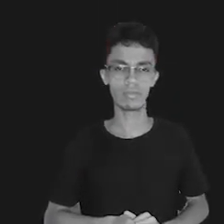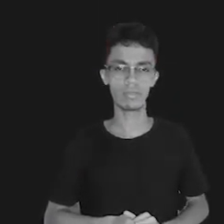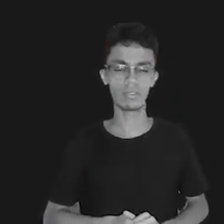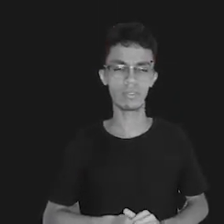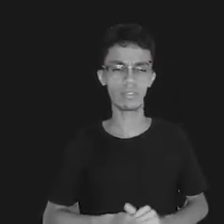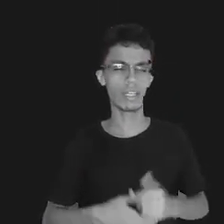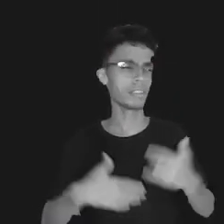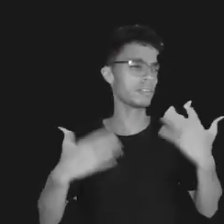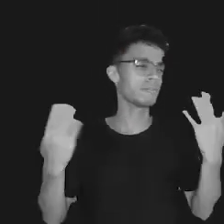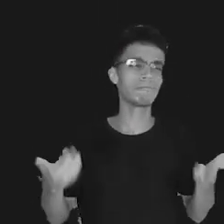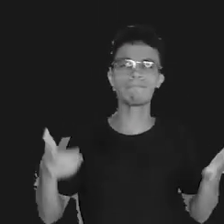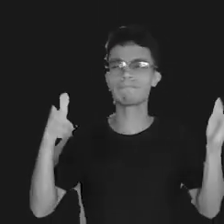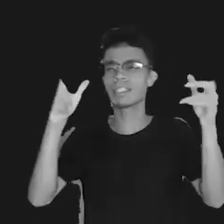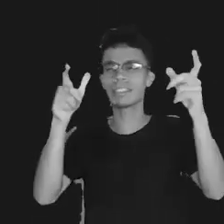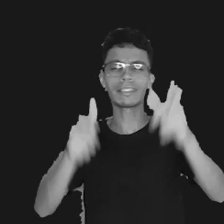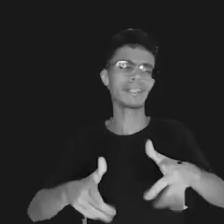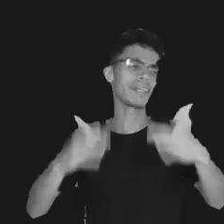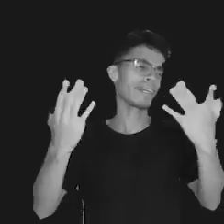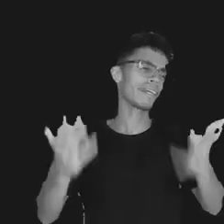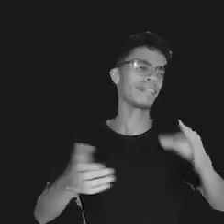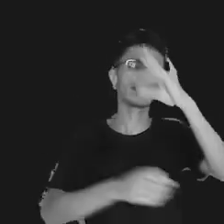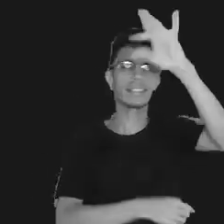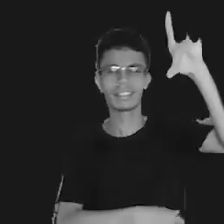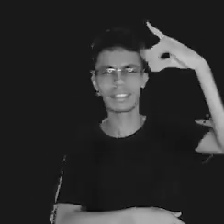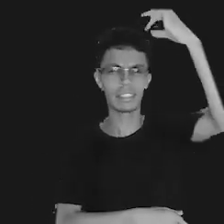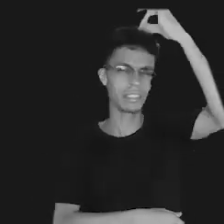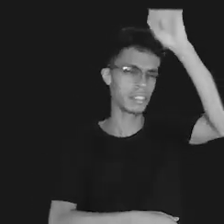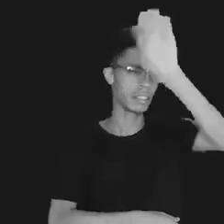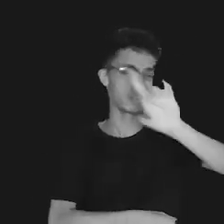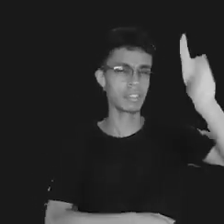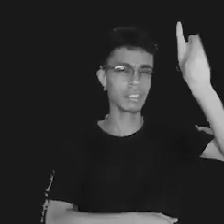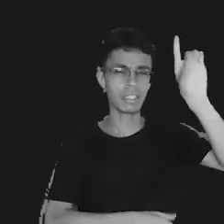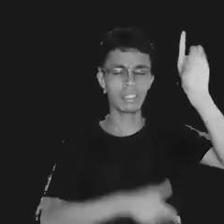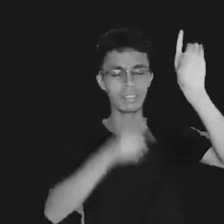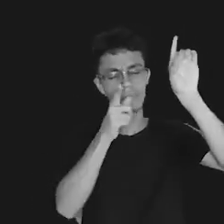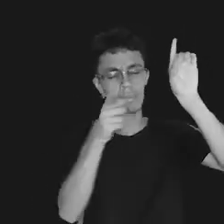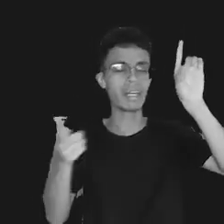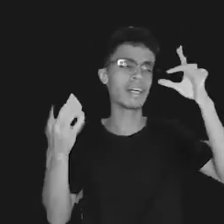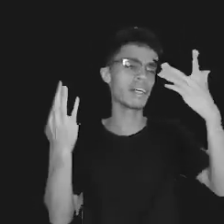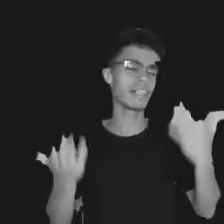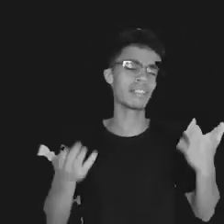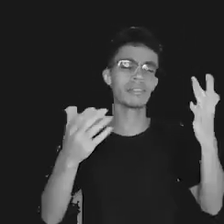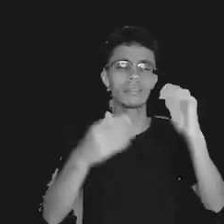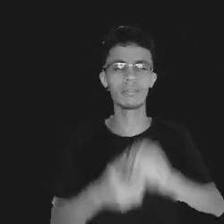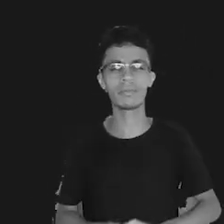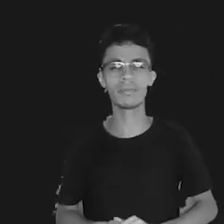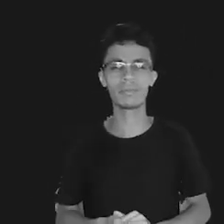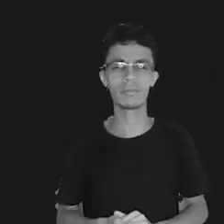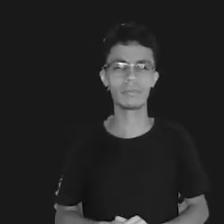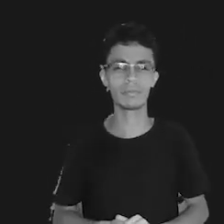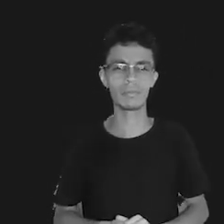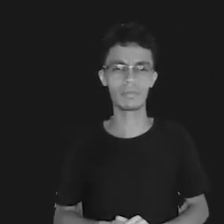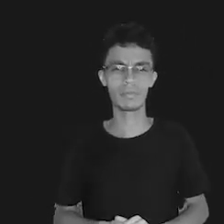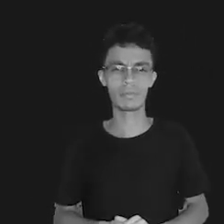Que lugar! Santo Deus, que lugar! Isso é uma injustiça.